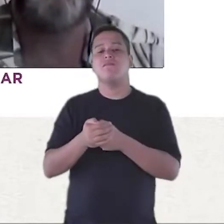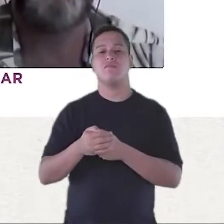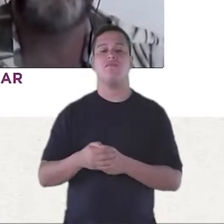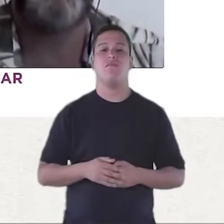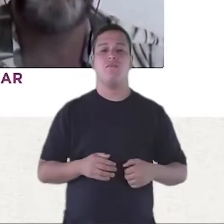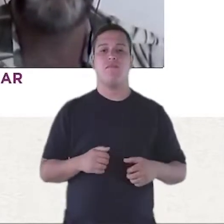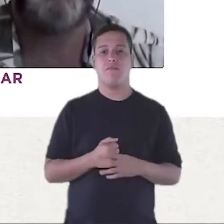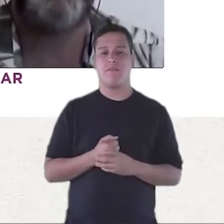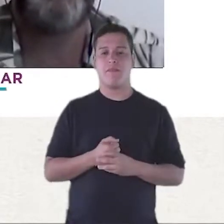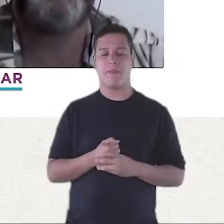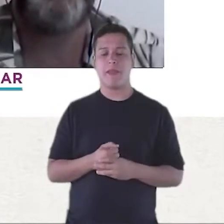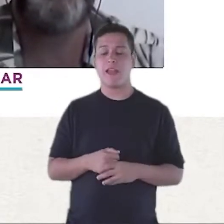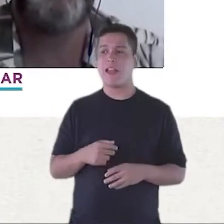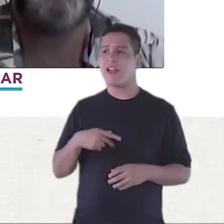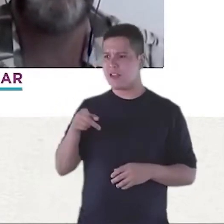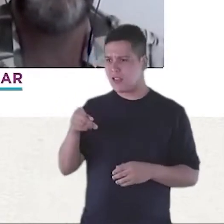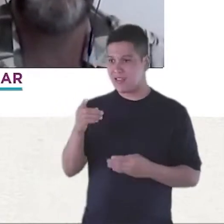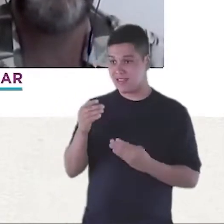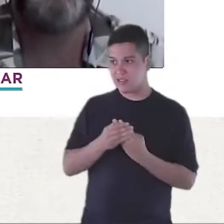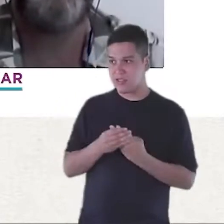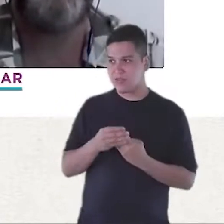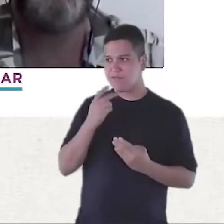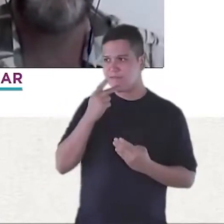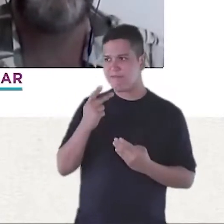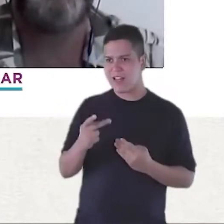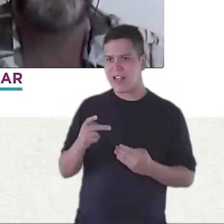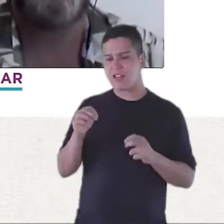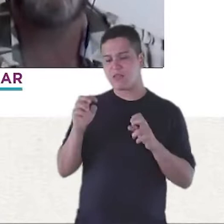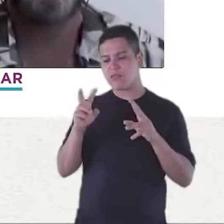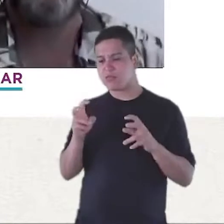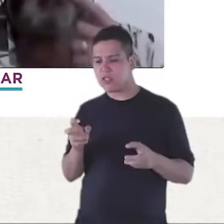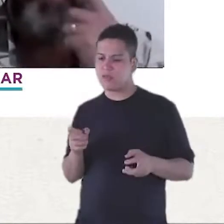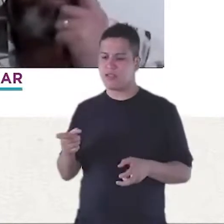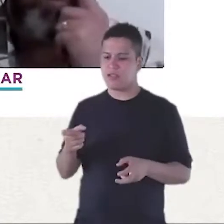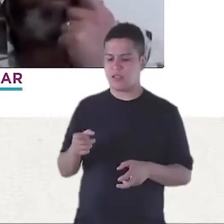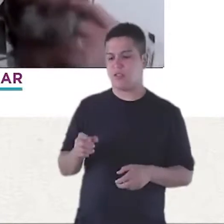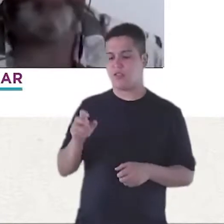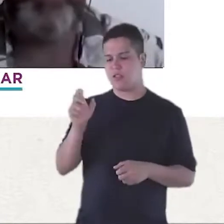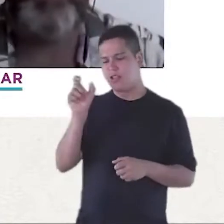E esse livro fala muito um pouco disso, né? Fala disso também, da ausência